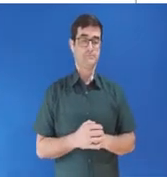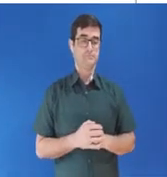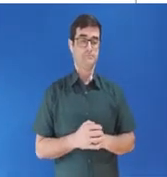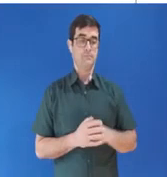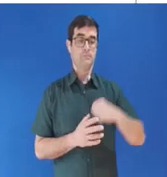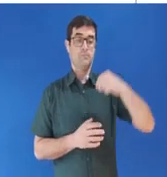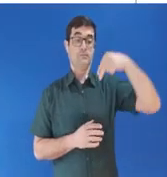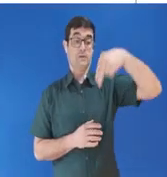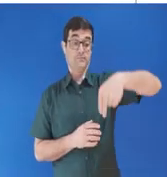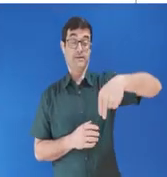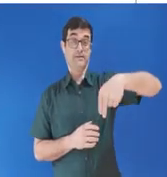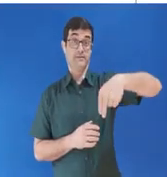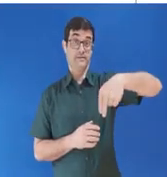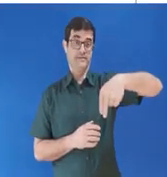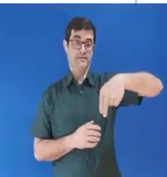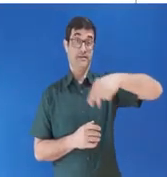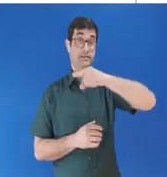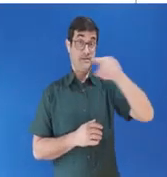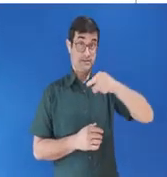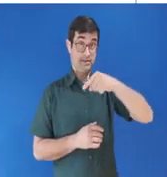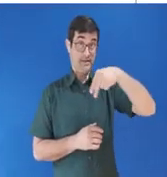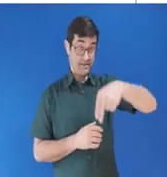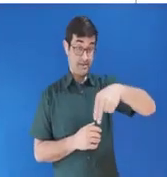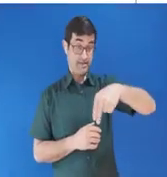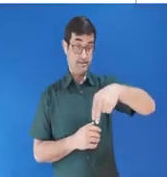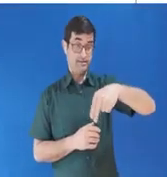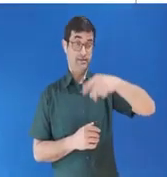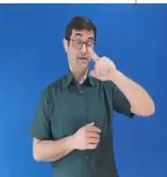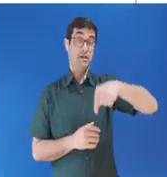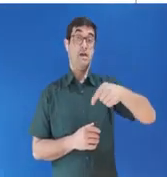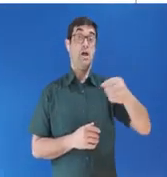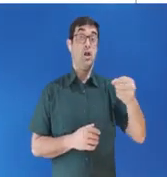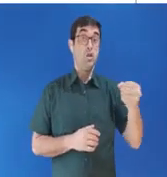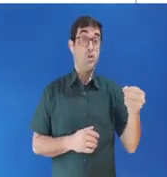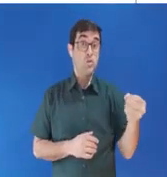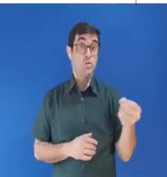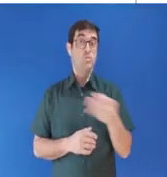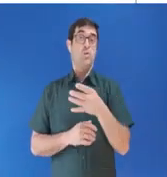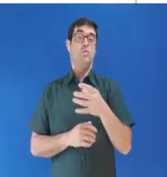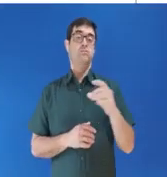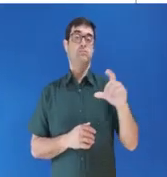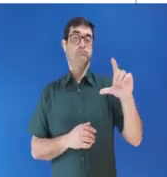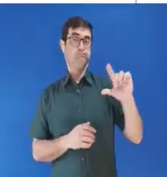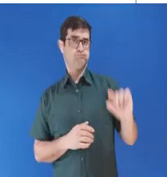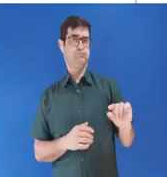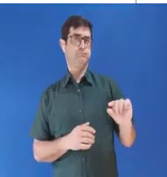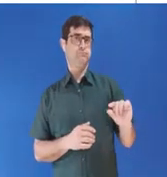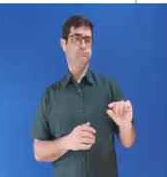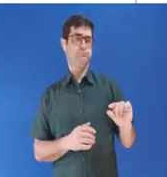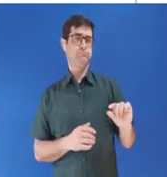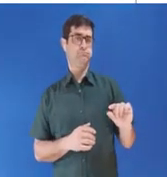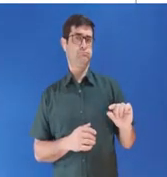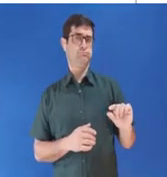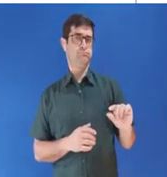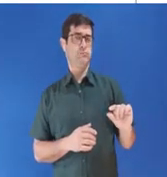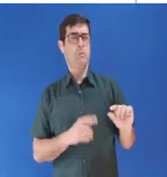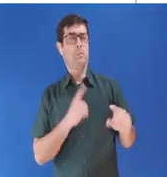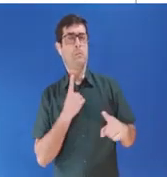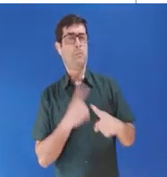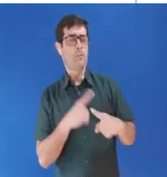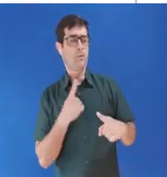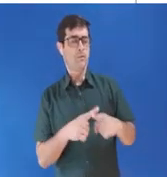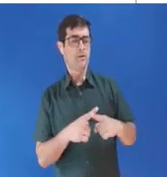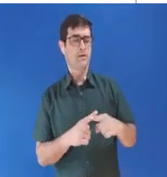deveria esperar um aumento, ocorre novamente diminuição. E isso se deve ao quê? Porque o zinco